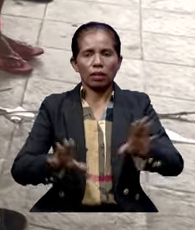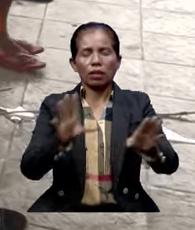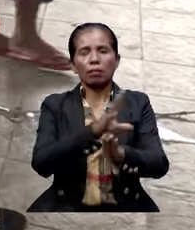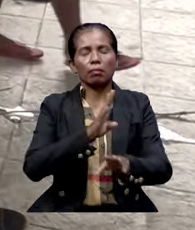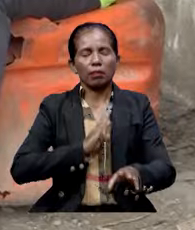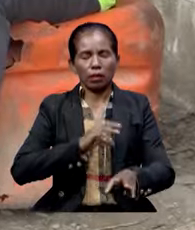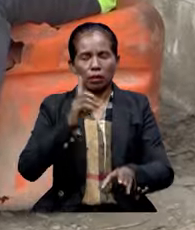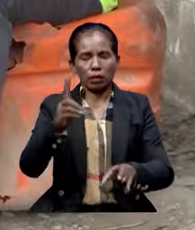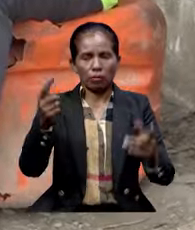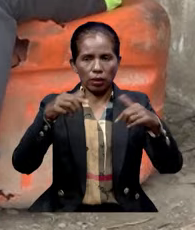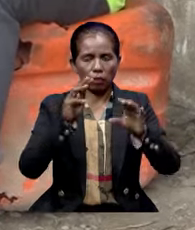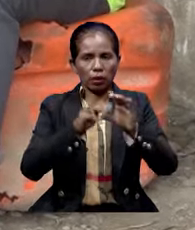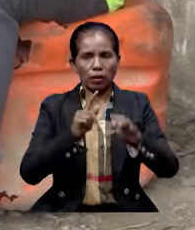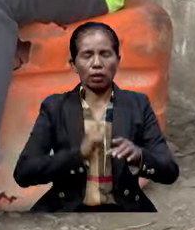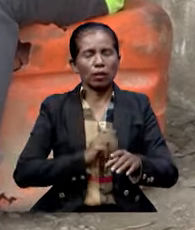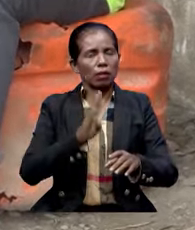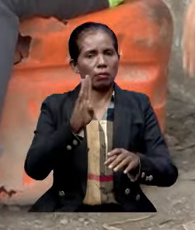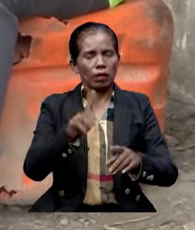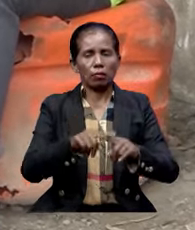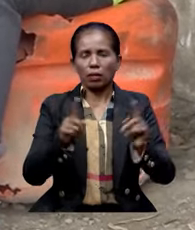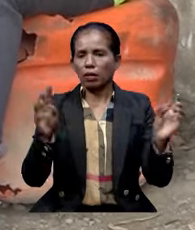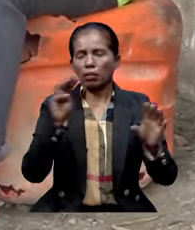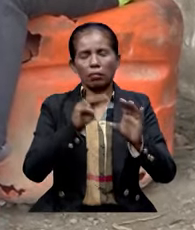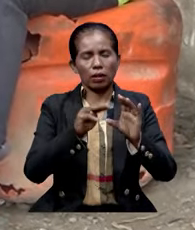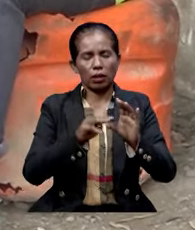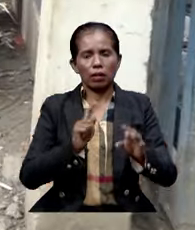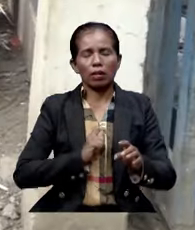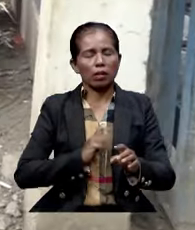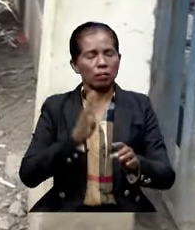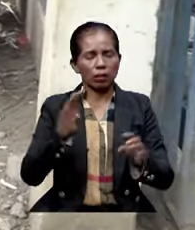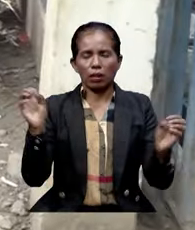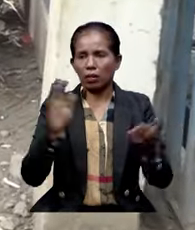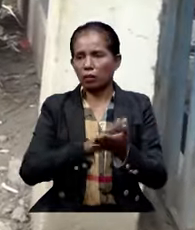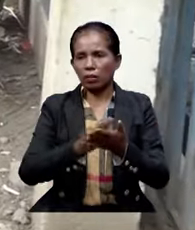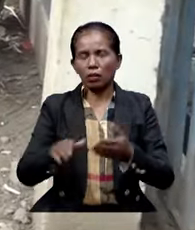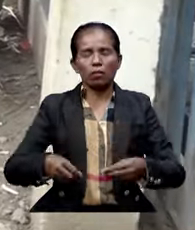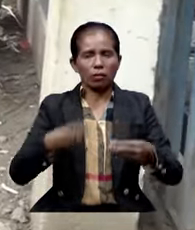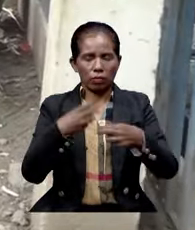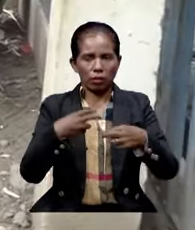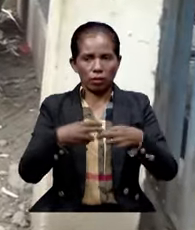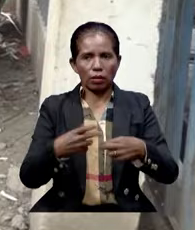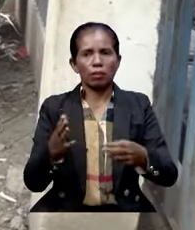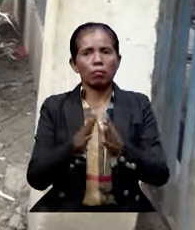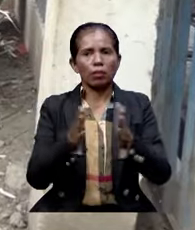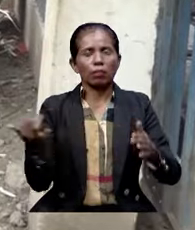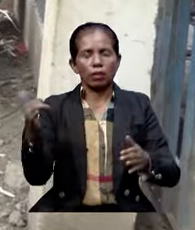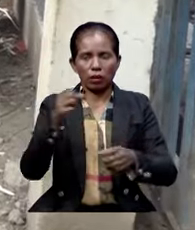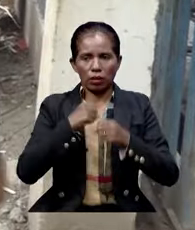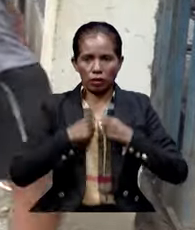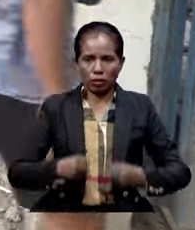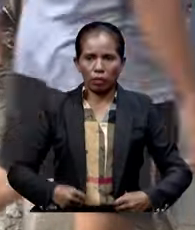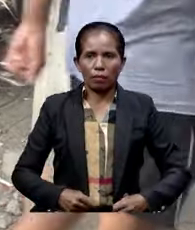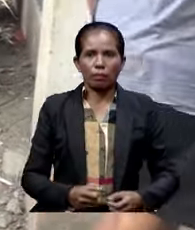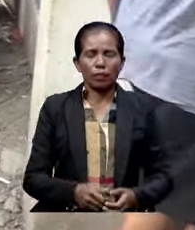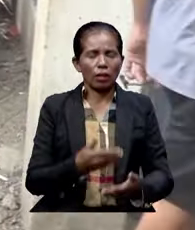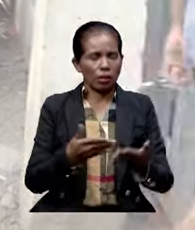ihe mercado taibesi mai be realidade mercado taibesi la izene no nebele foi impacto basira ne Saudi. Facilidade